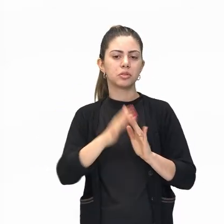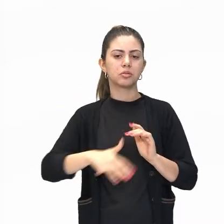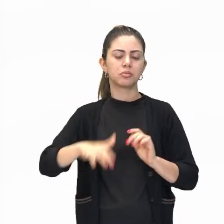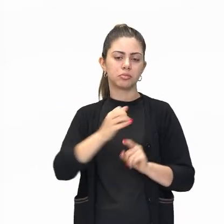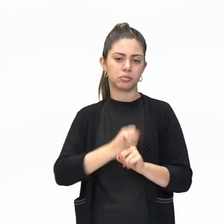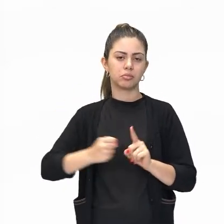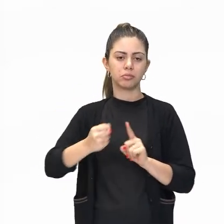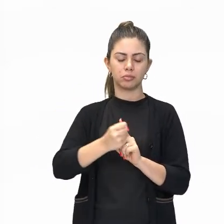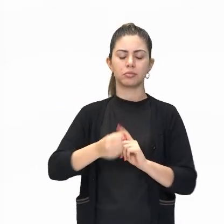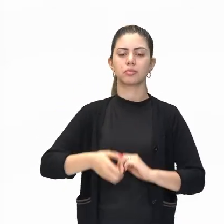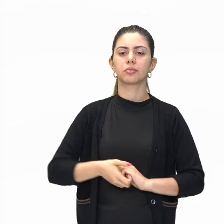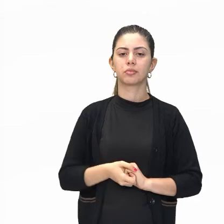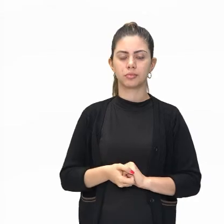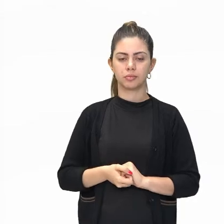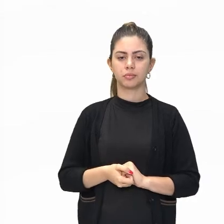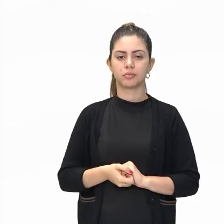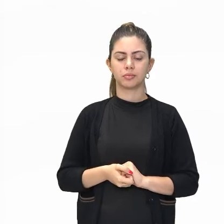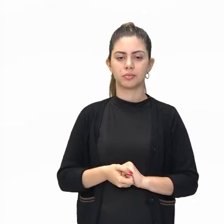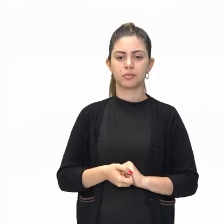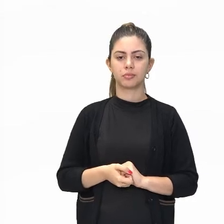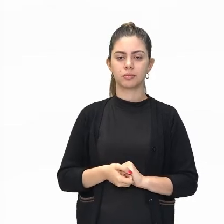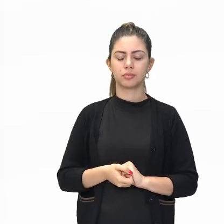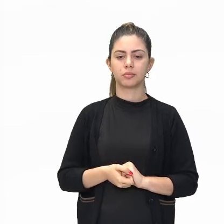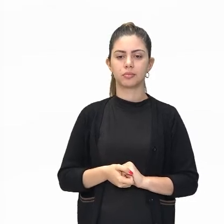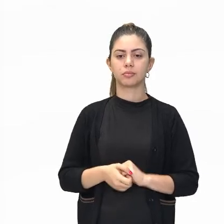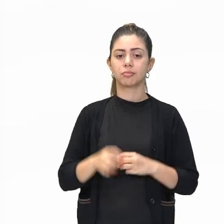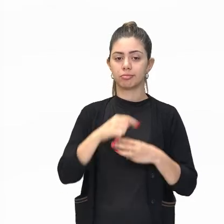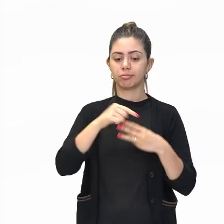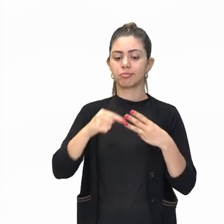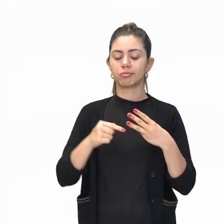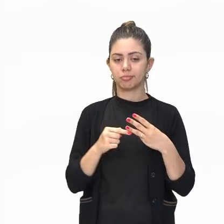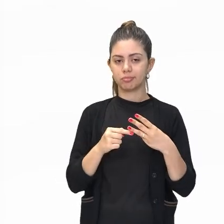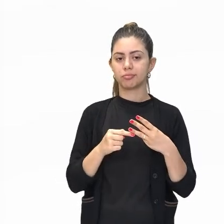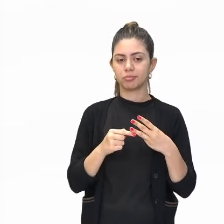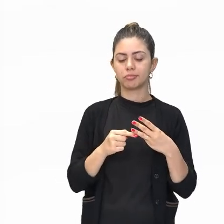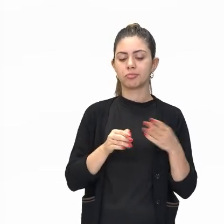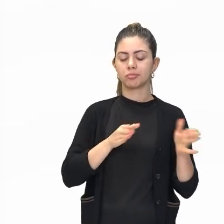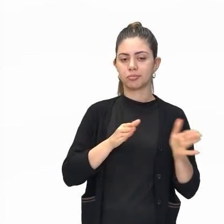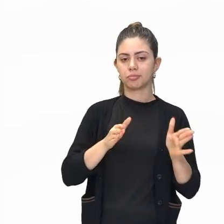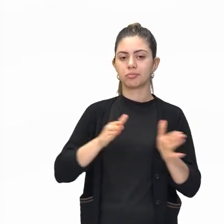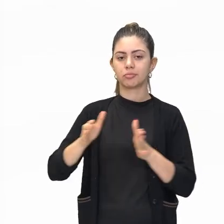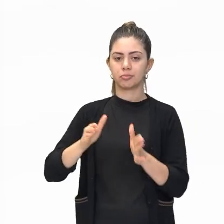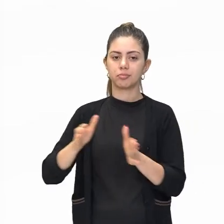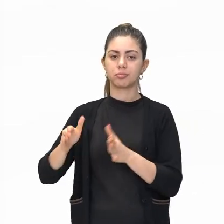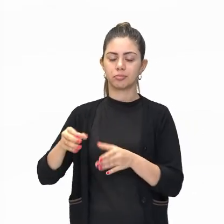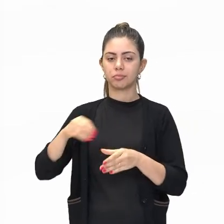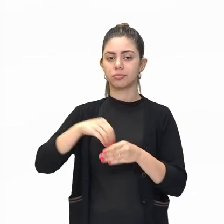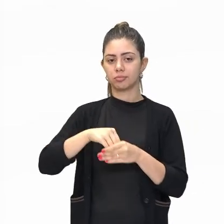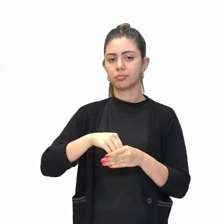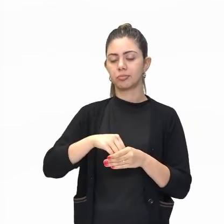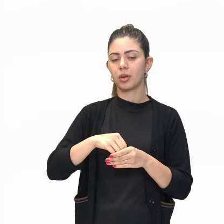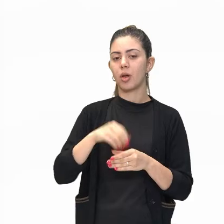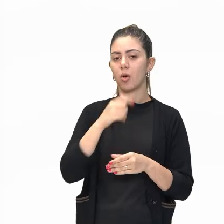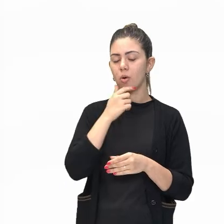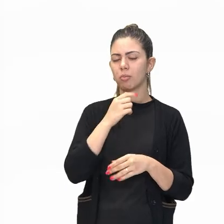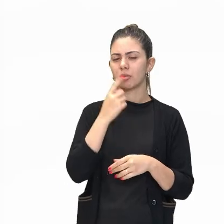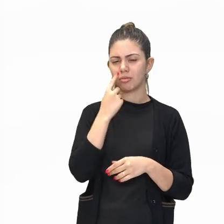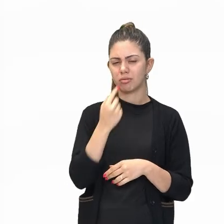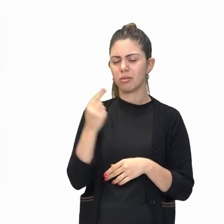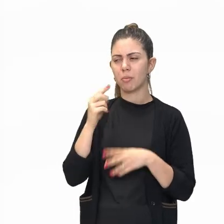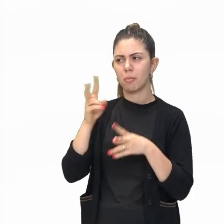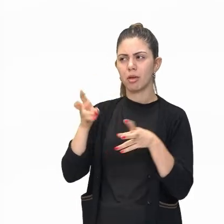o cotidiano e a poesia social. Vejam que esses dois escritores